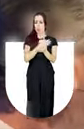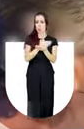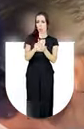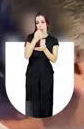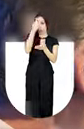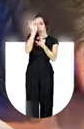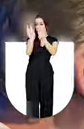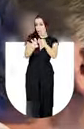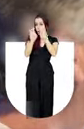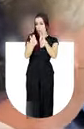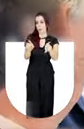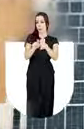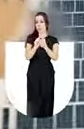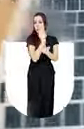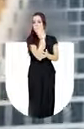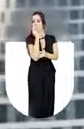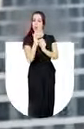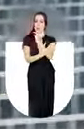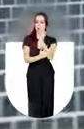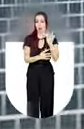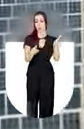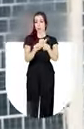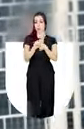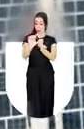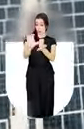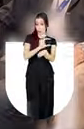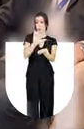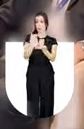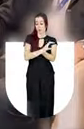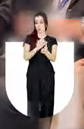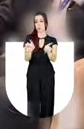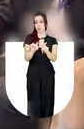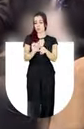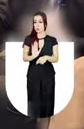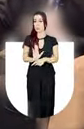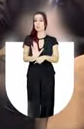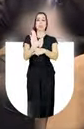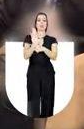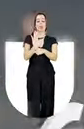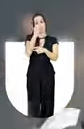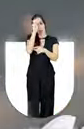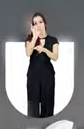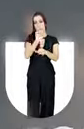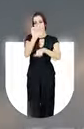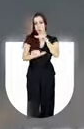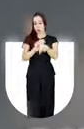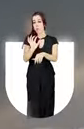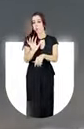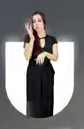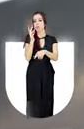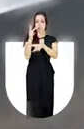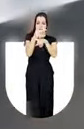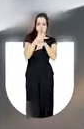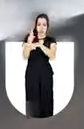inclusive iniciativas de produtores rurais que implementam agroflorestas e recebem pagamento pelo crédito de carbono gerado, ajudando a